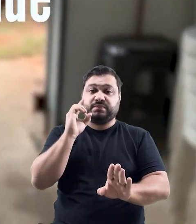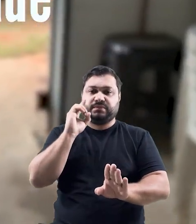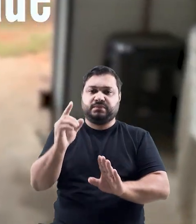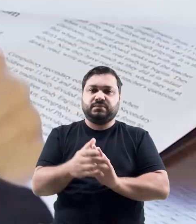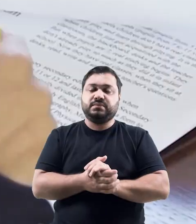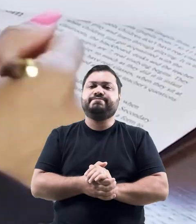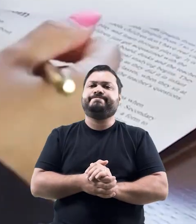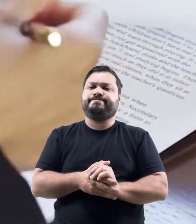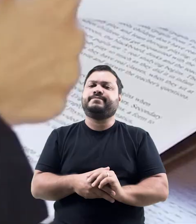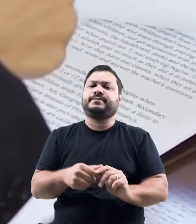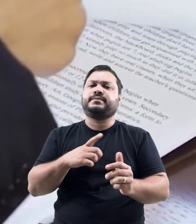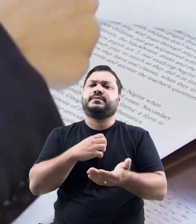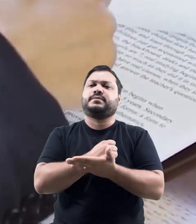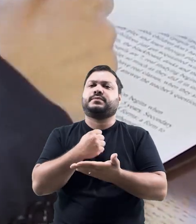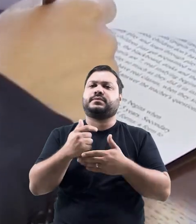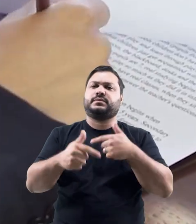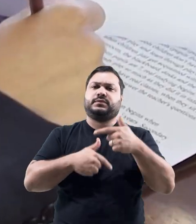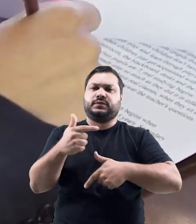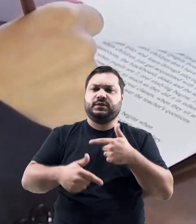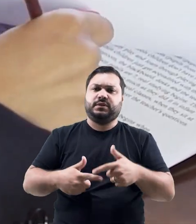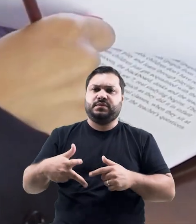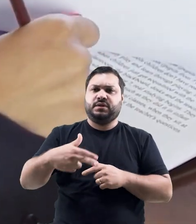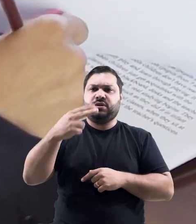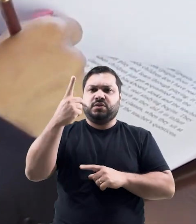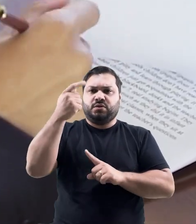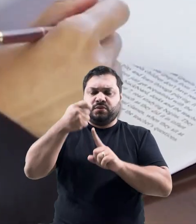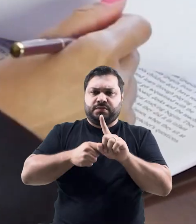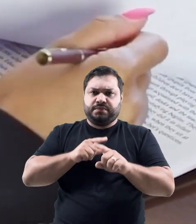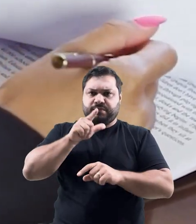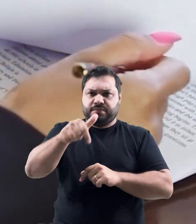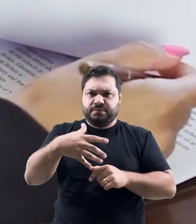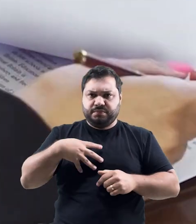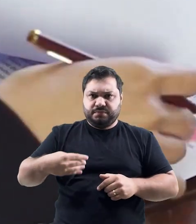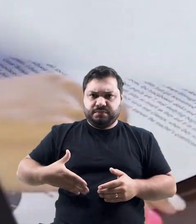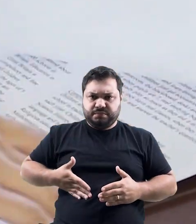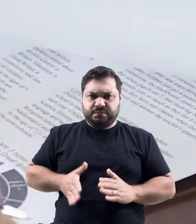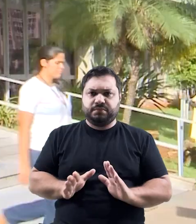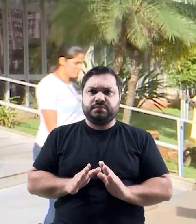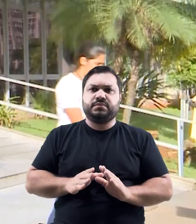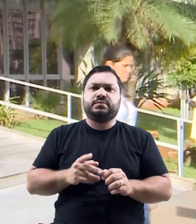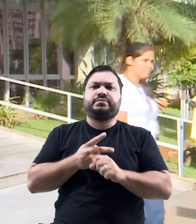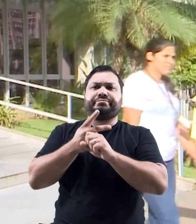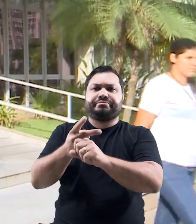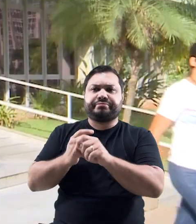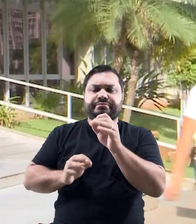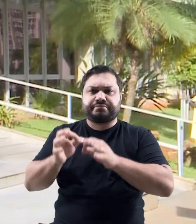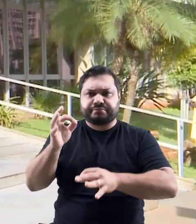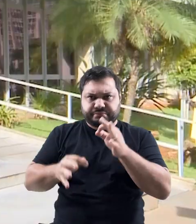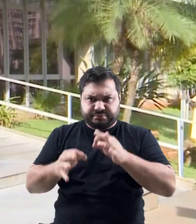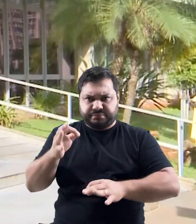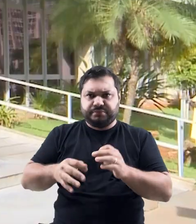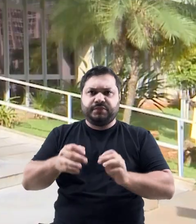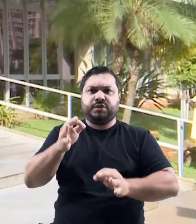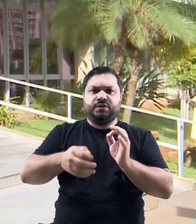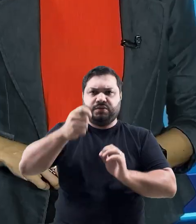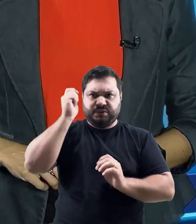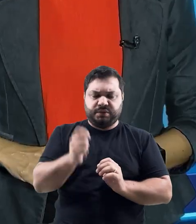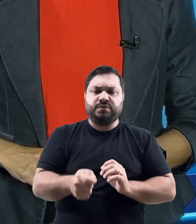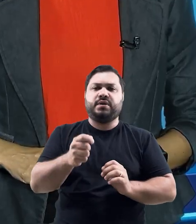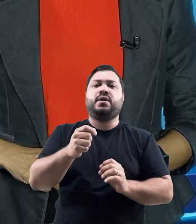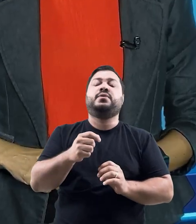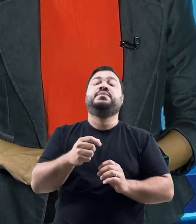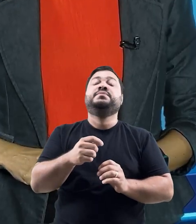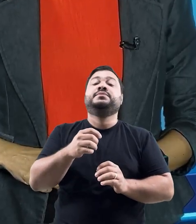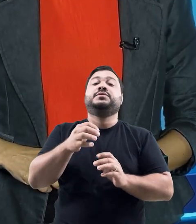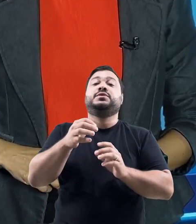180 dias. Ela teve o seu contrato de trabalho rescindido um mês após o nascimento do filho e procurou a Justiça. No tribunal, o